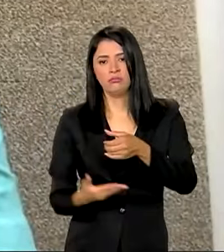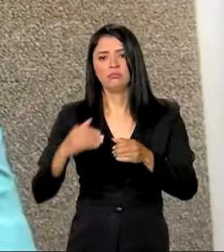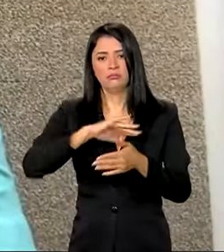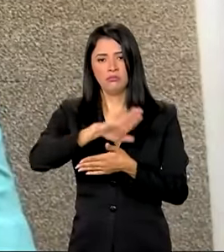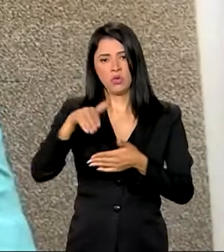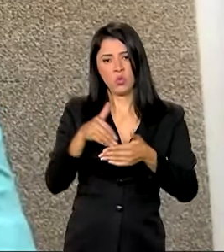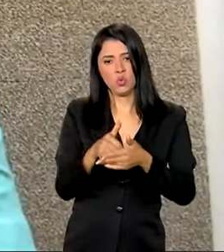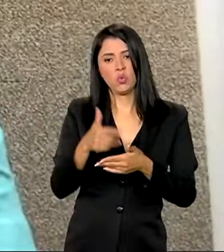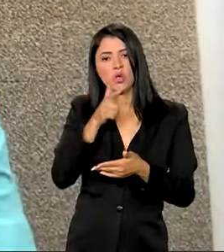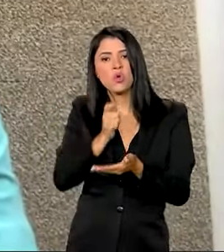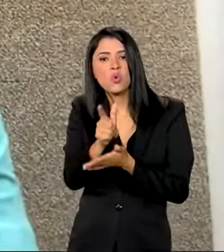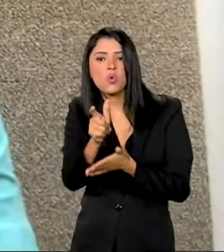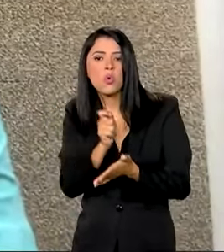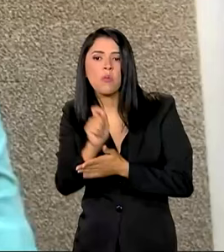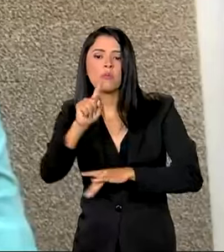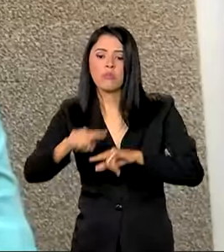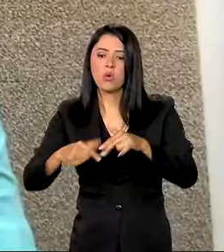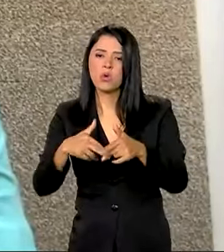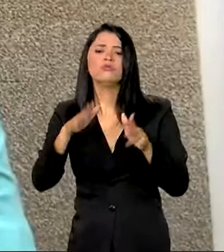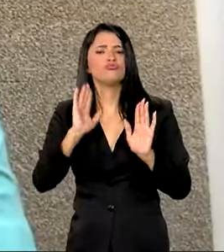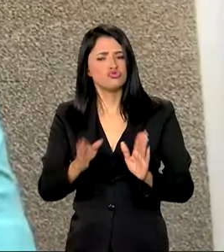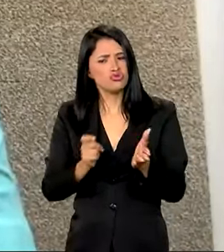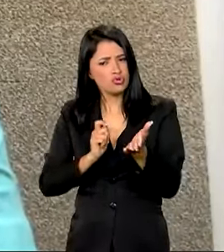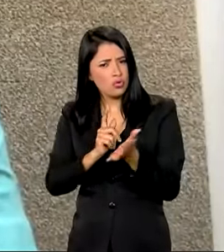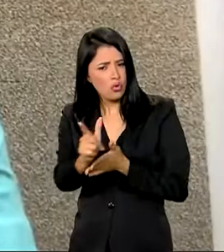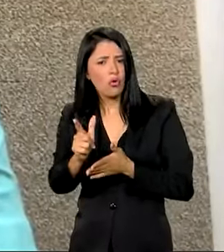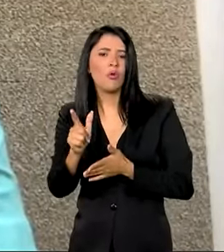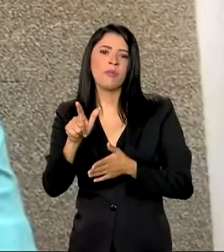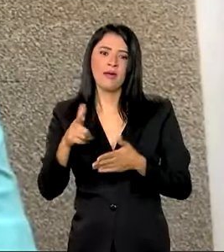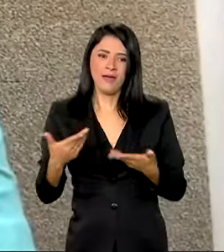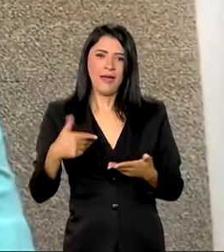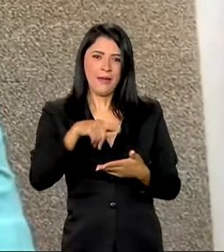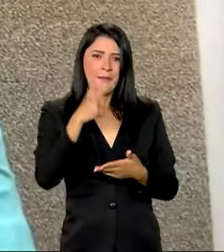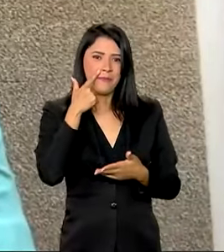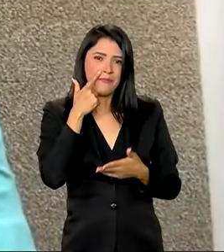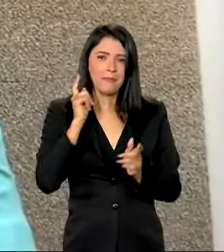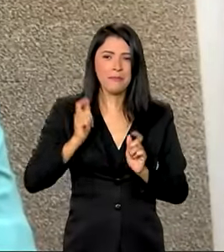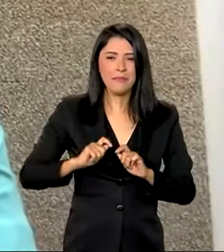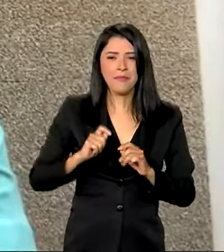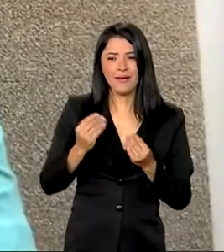isso, adquirir produtos que ela já compra hoje, ainda,